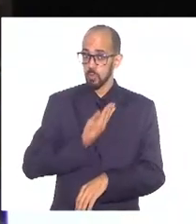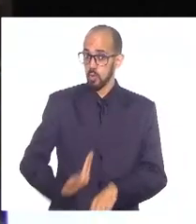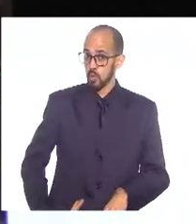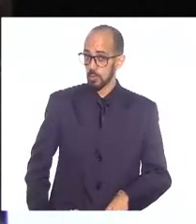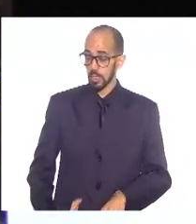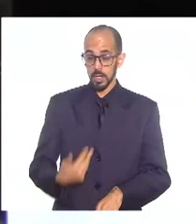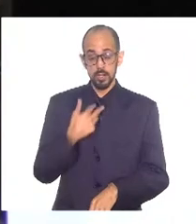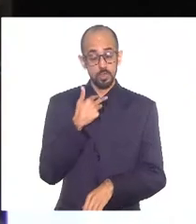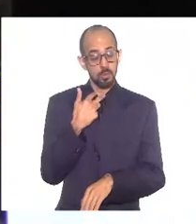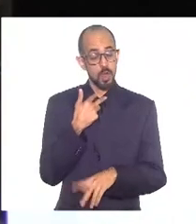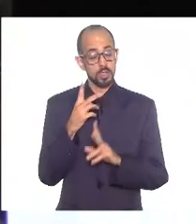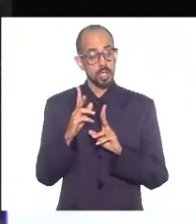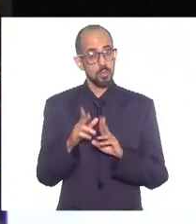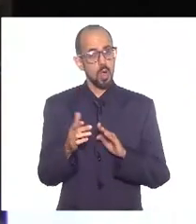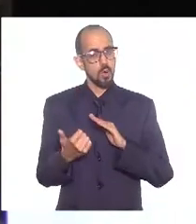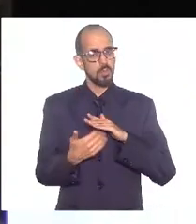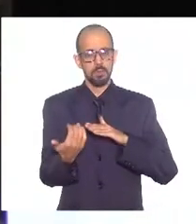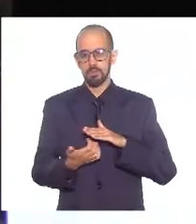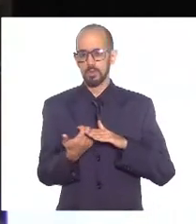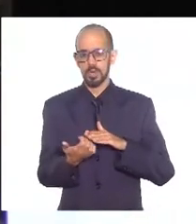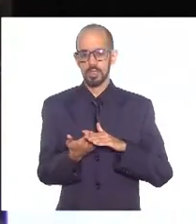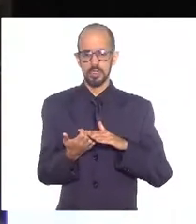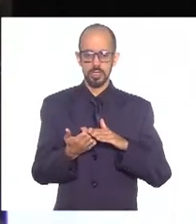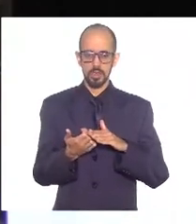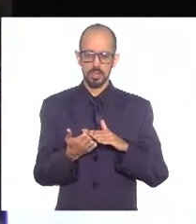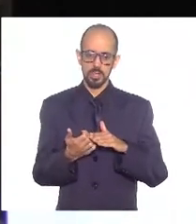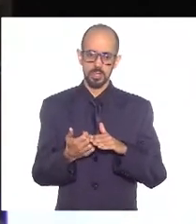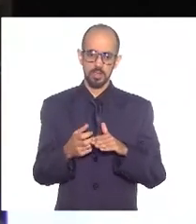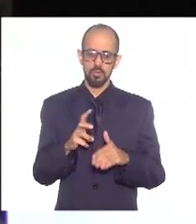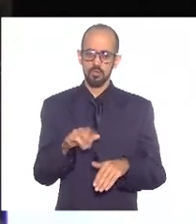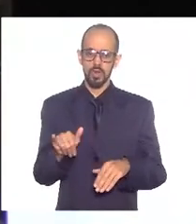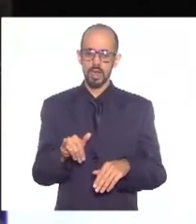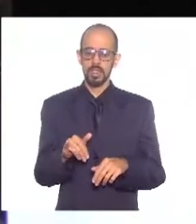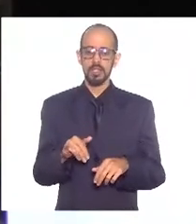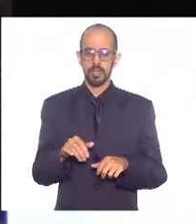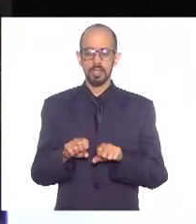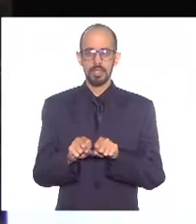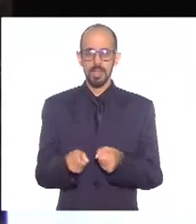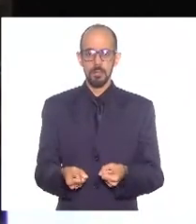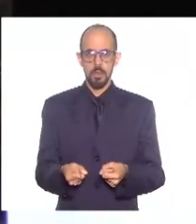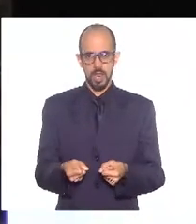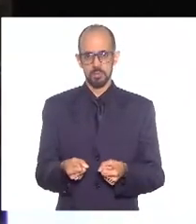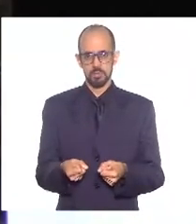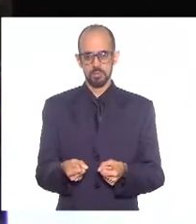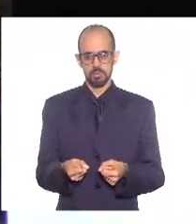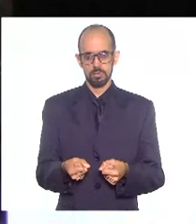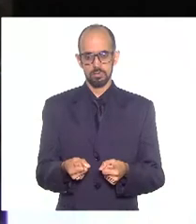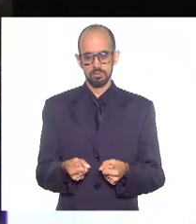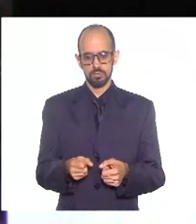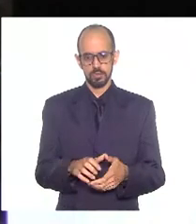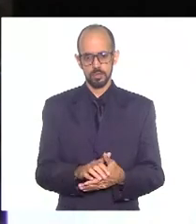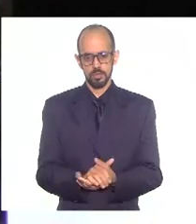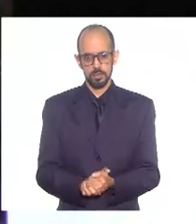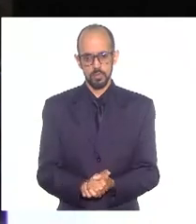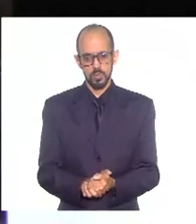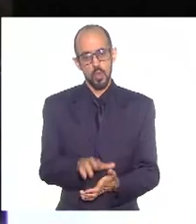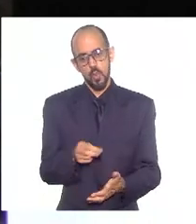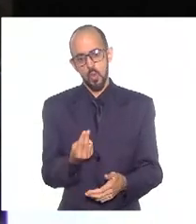como uma empresa que vem à falência, ou mesmo